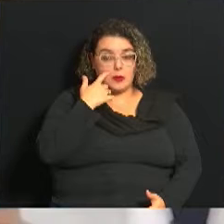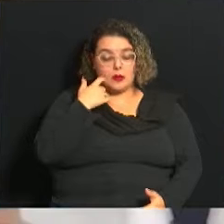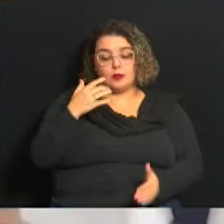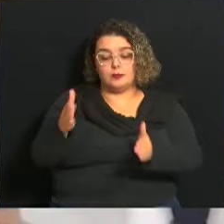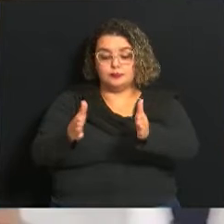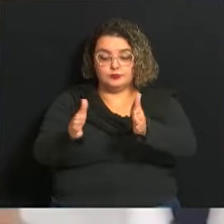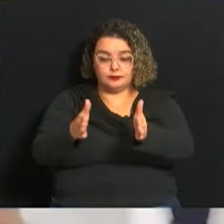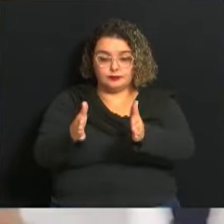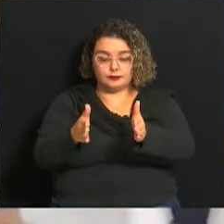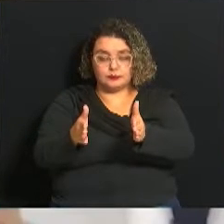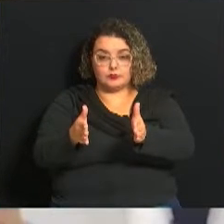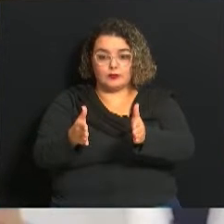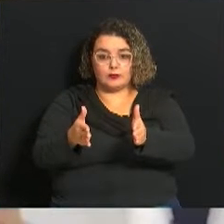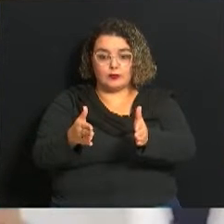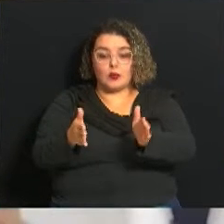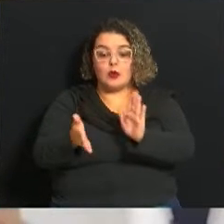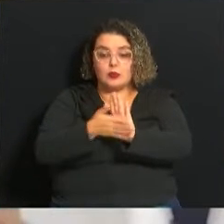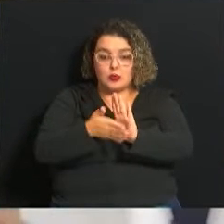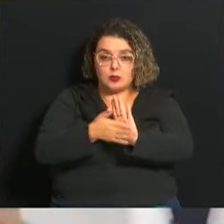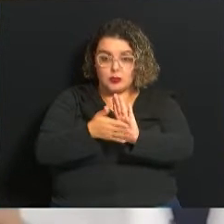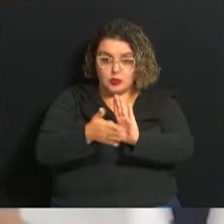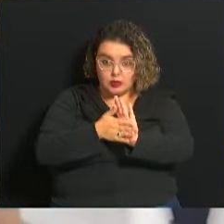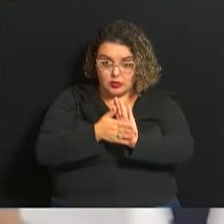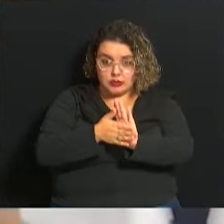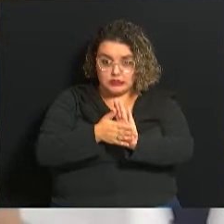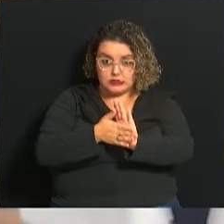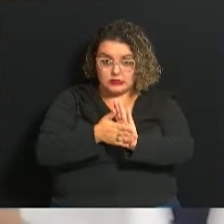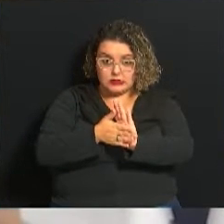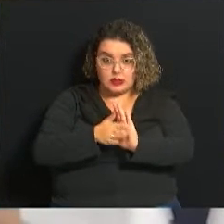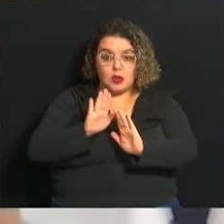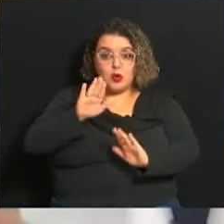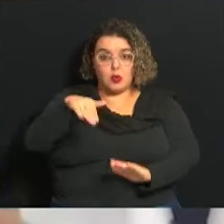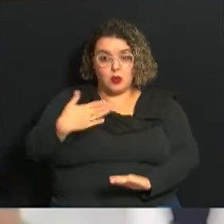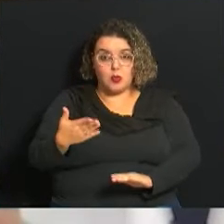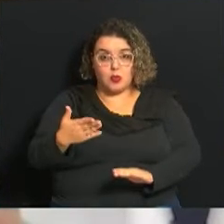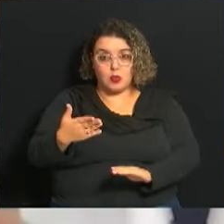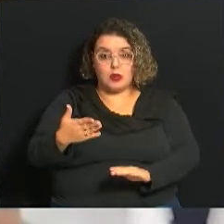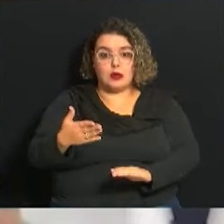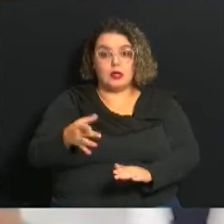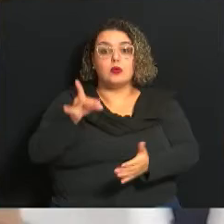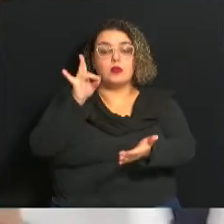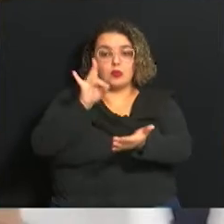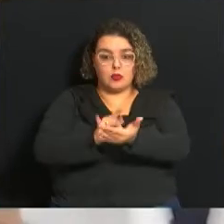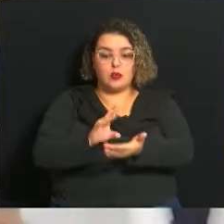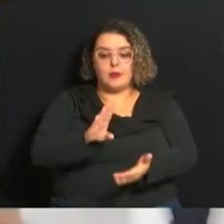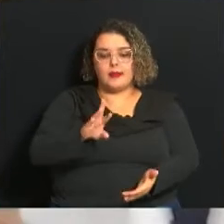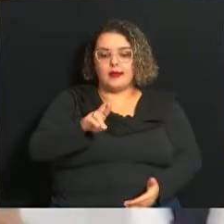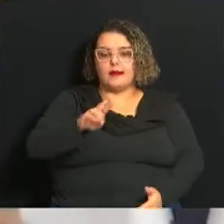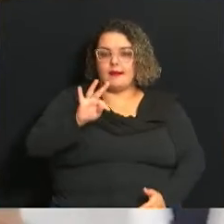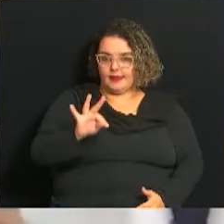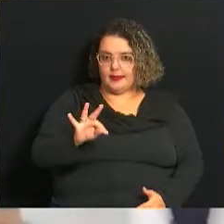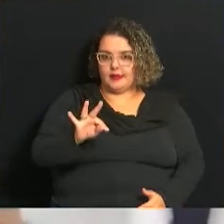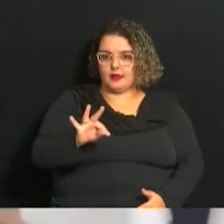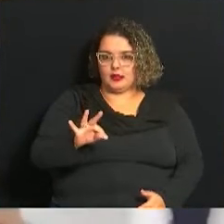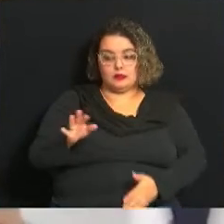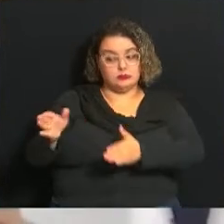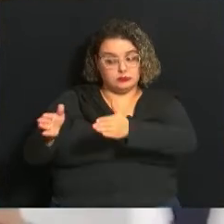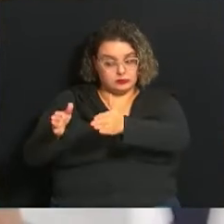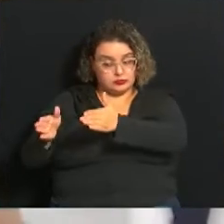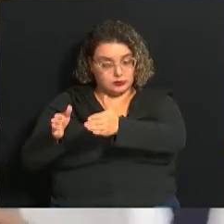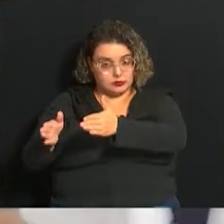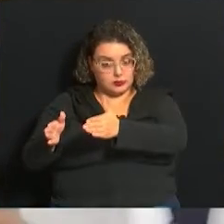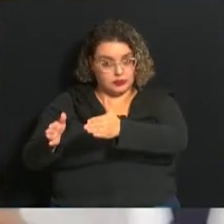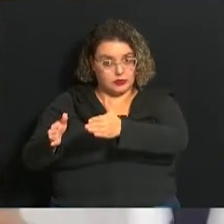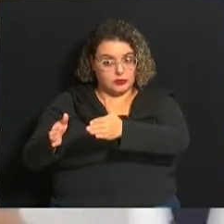é elaborar propostas para quando estiver operando de fato o BRT, tá certo? E